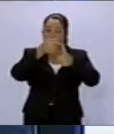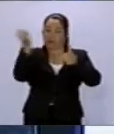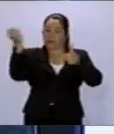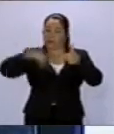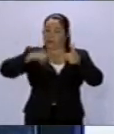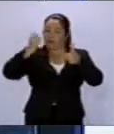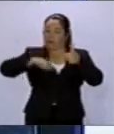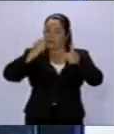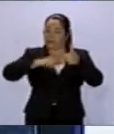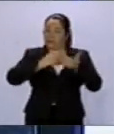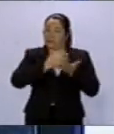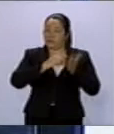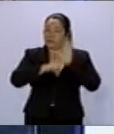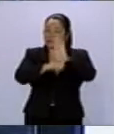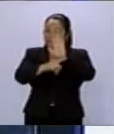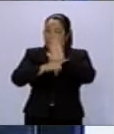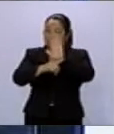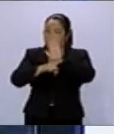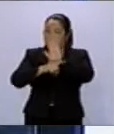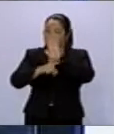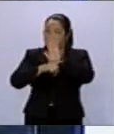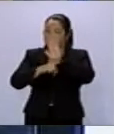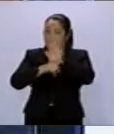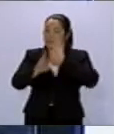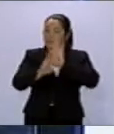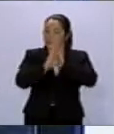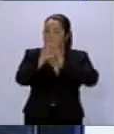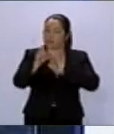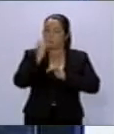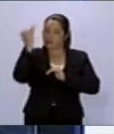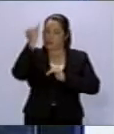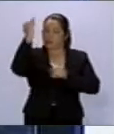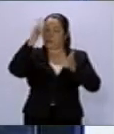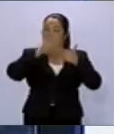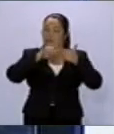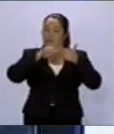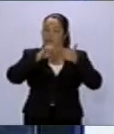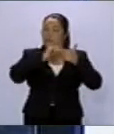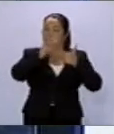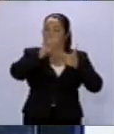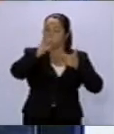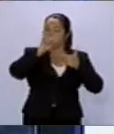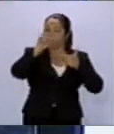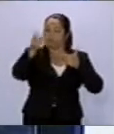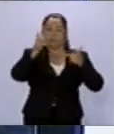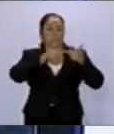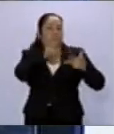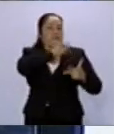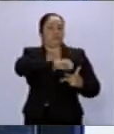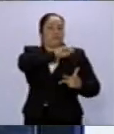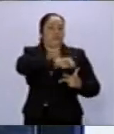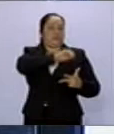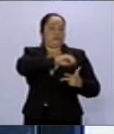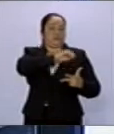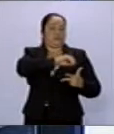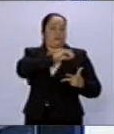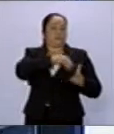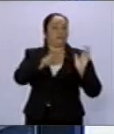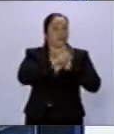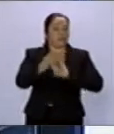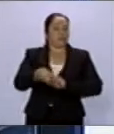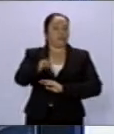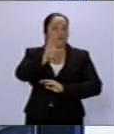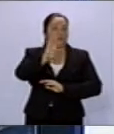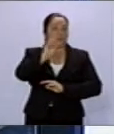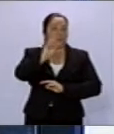prático assistencial e a integração em serviço como grande referência o aspecto formativo associado e a remuneração mediante bolsa com aspectos